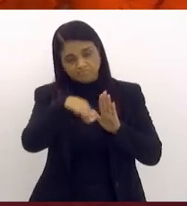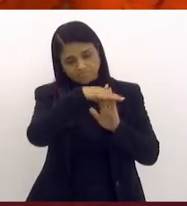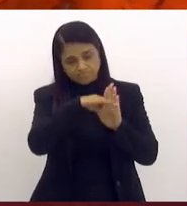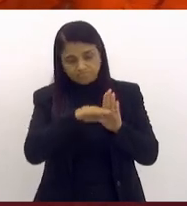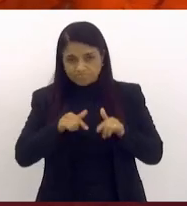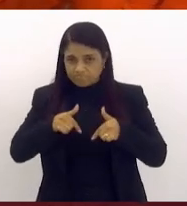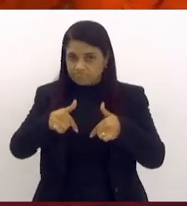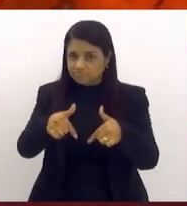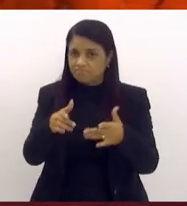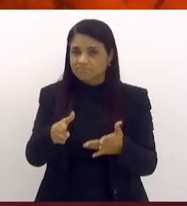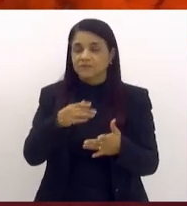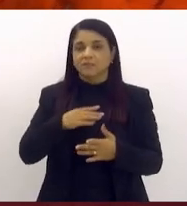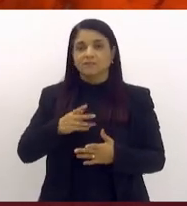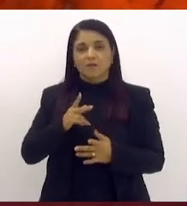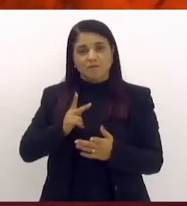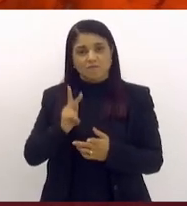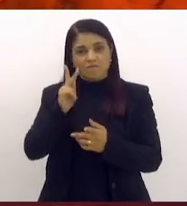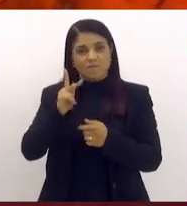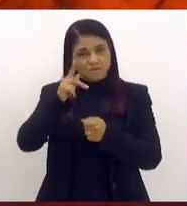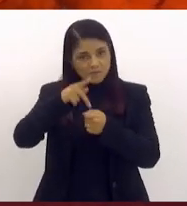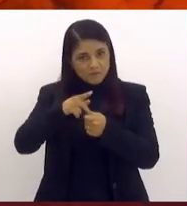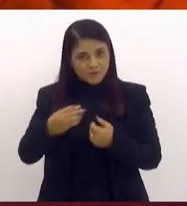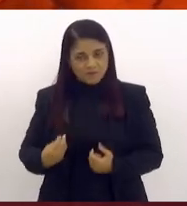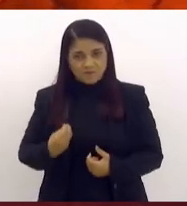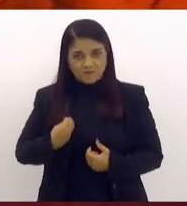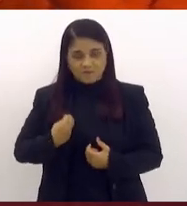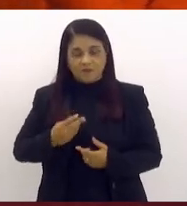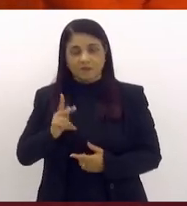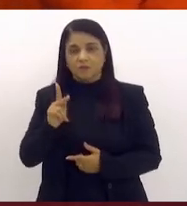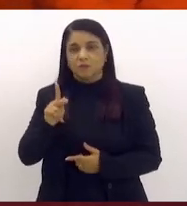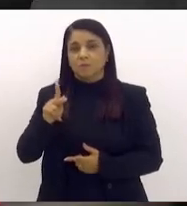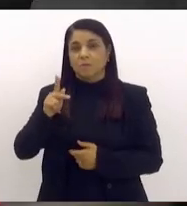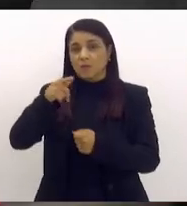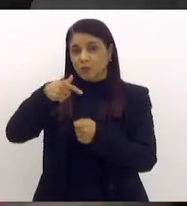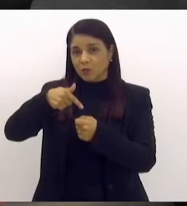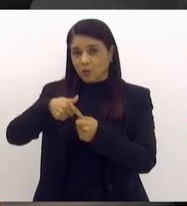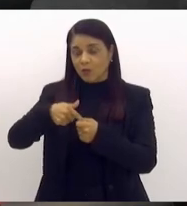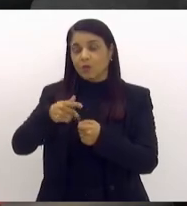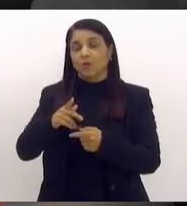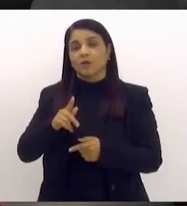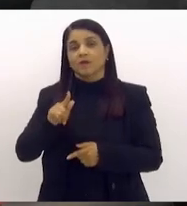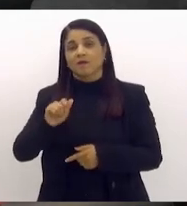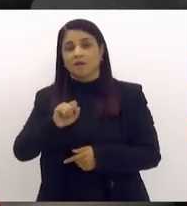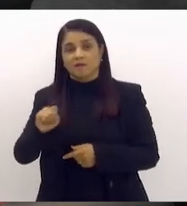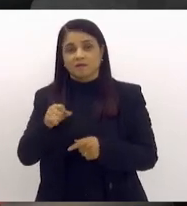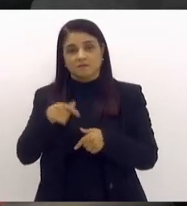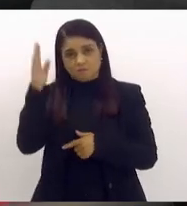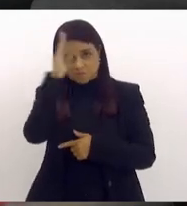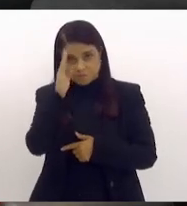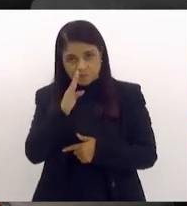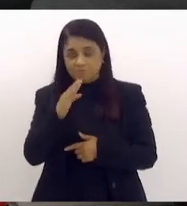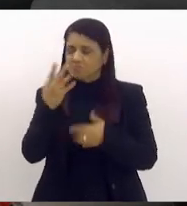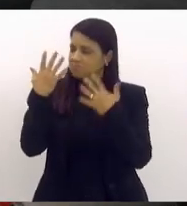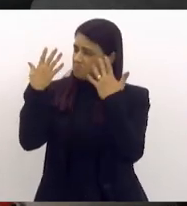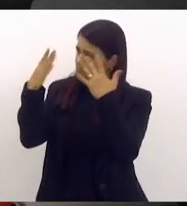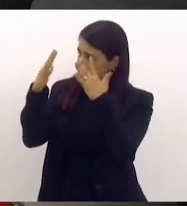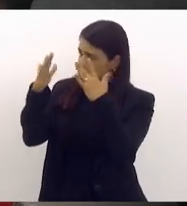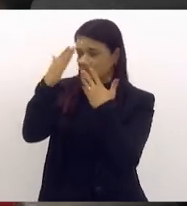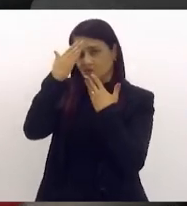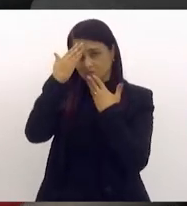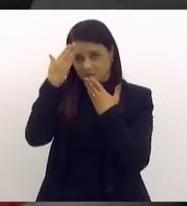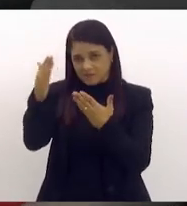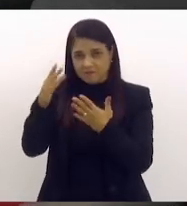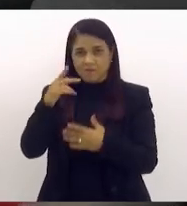Petrobras Vida longa ao setor de petróleo e gás aqui no Brasil Parabéns Muito obrigado